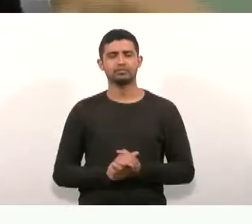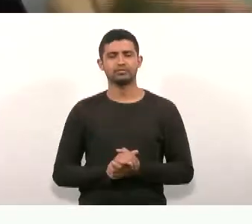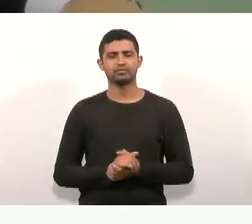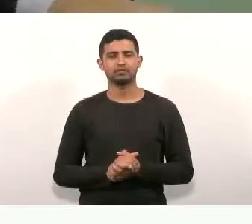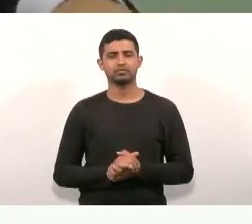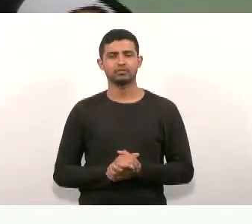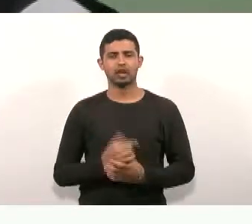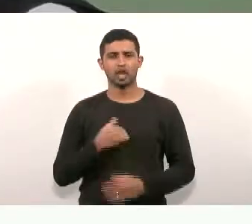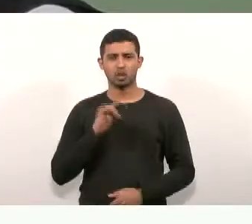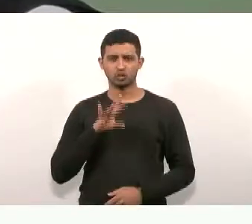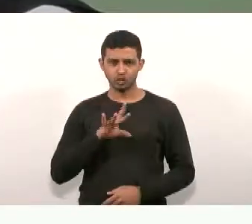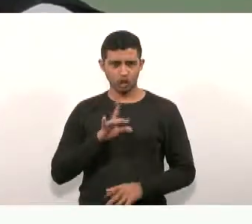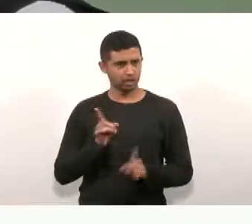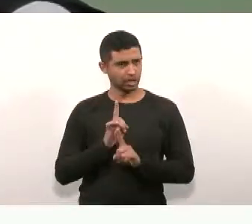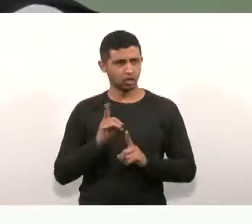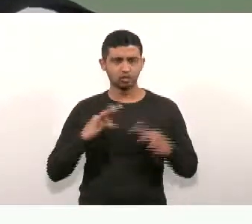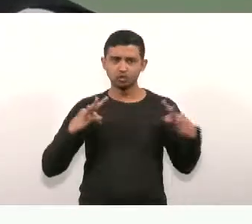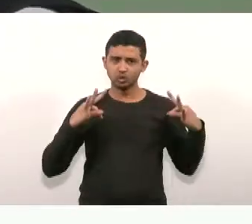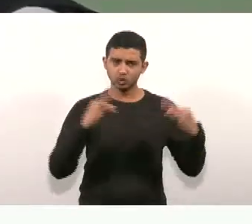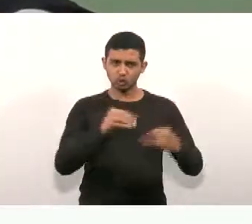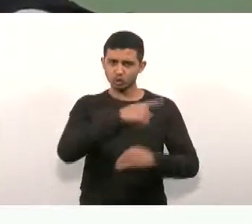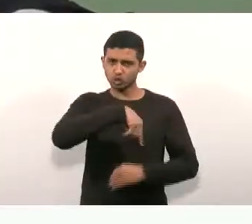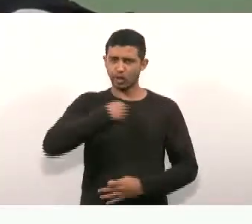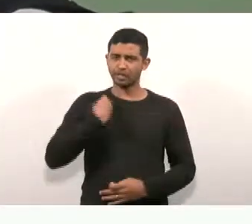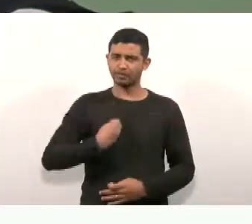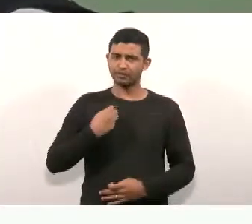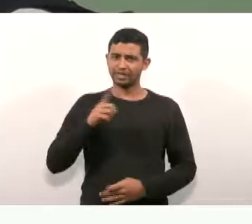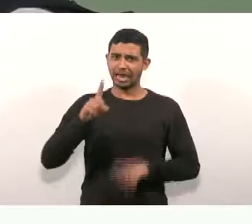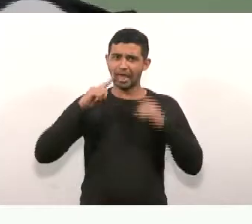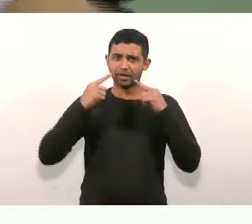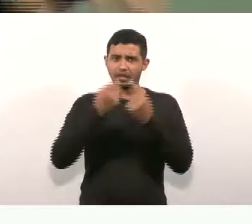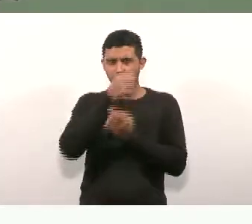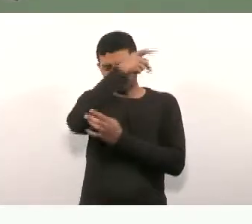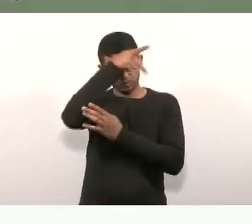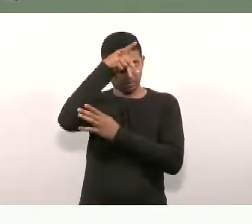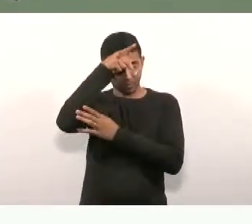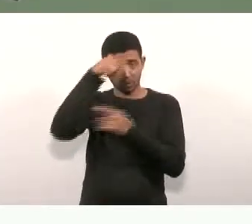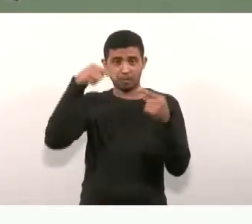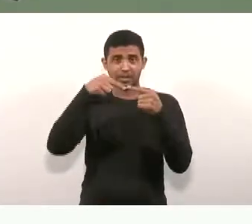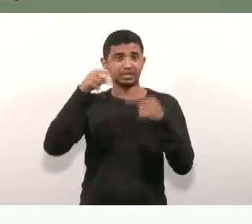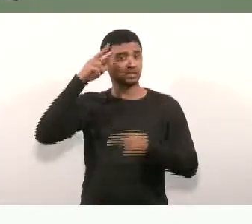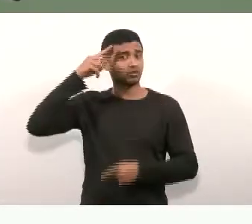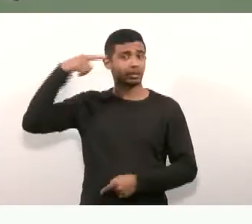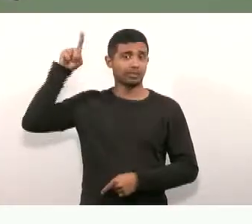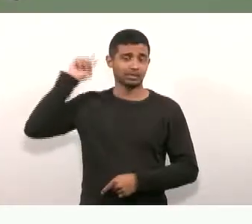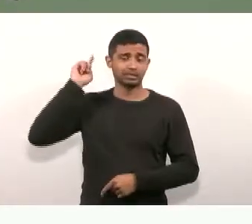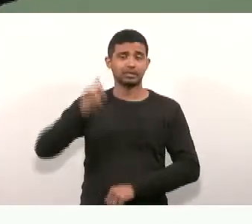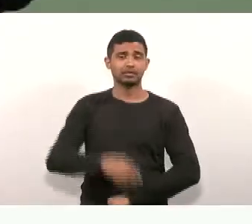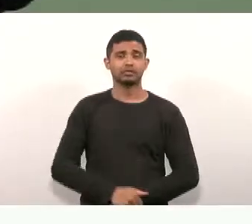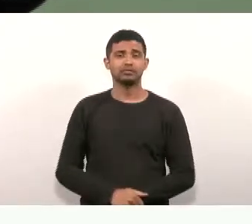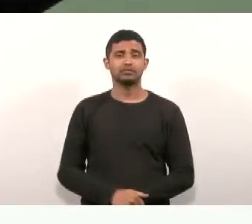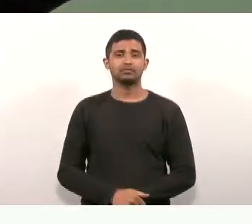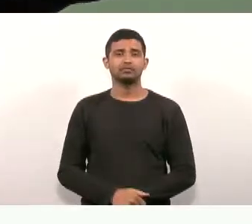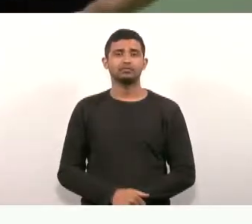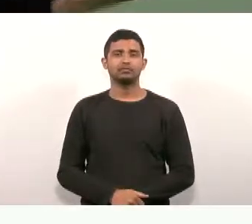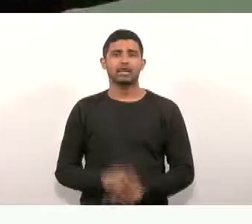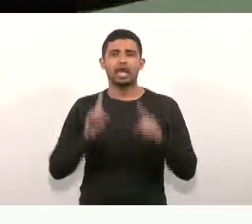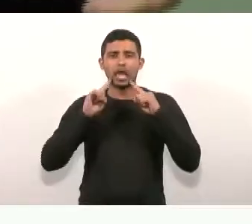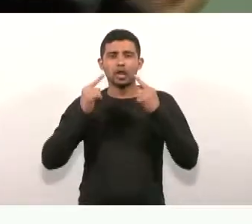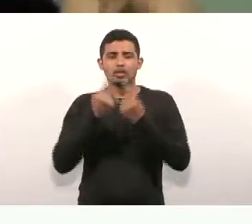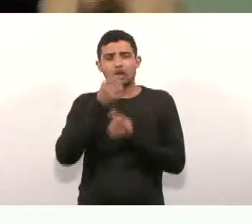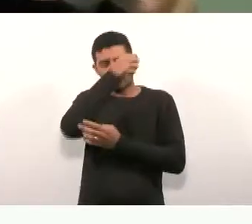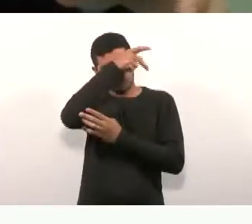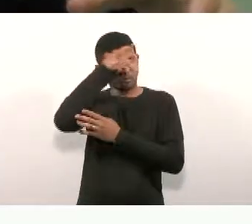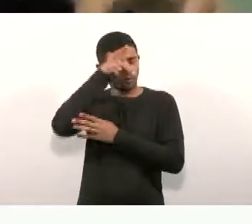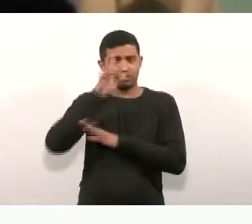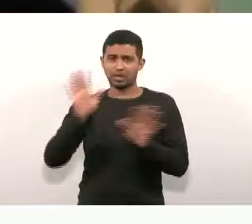e todas que estávamos na audiência pública que eu presidi na segunda-feira passada. Na verdade, não foi audiência pública, foi mais uma